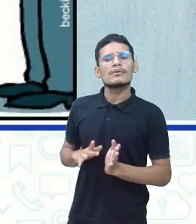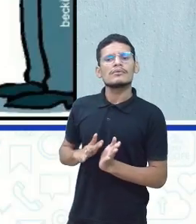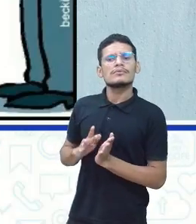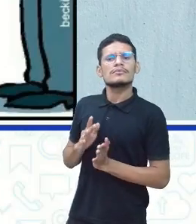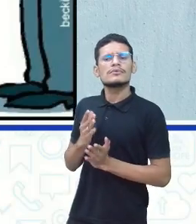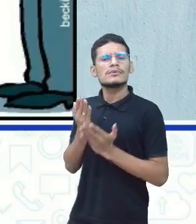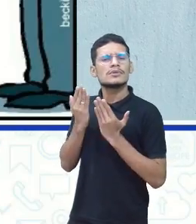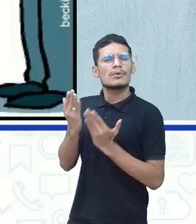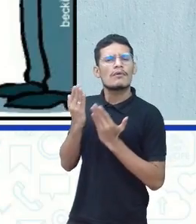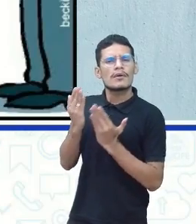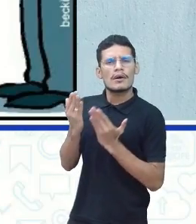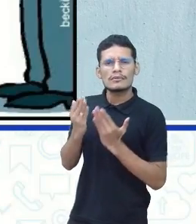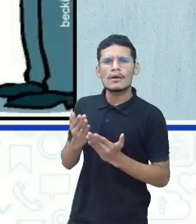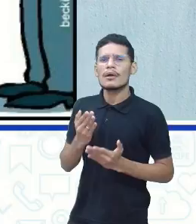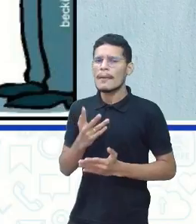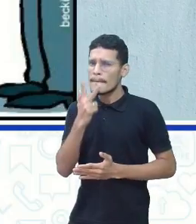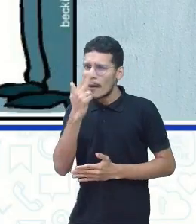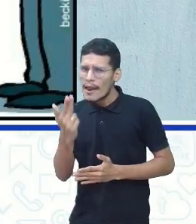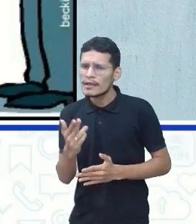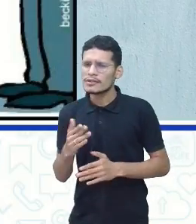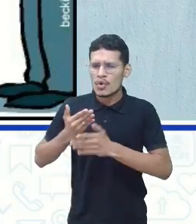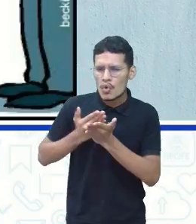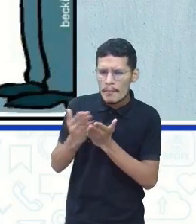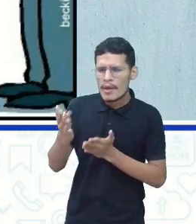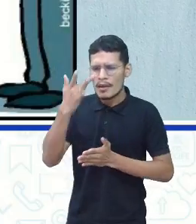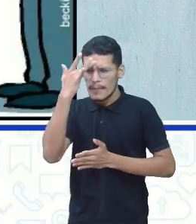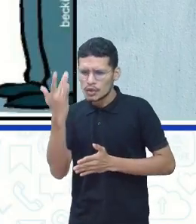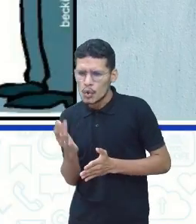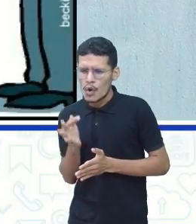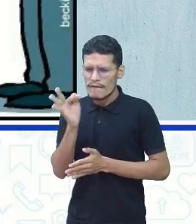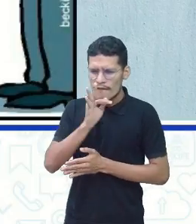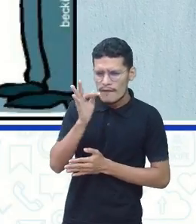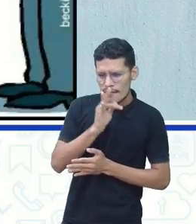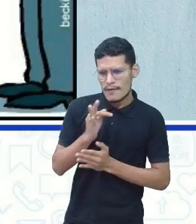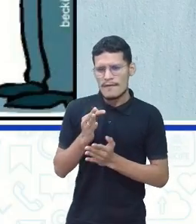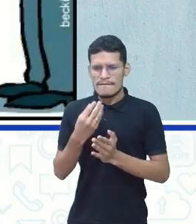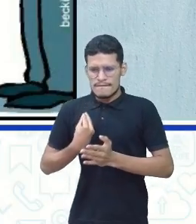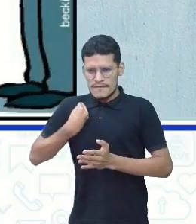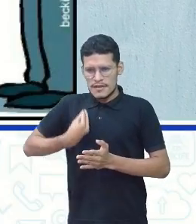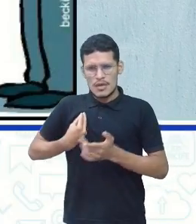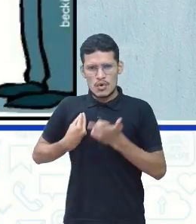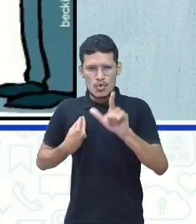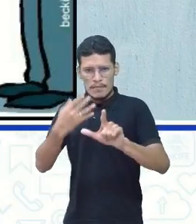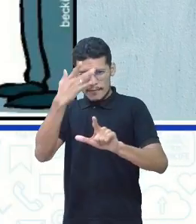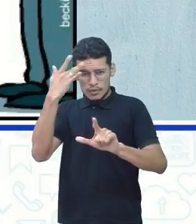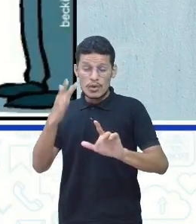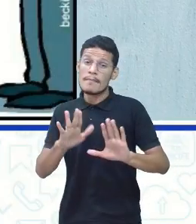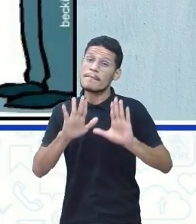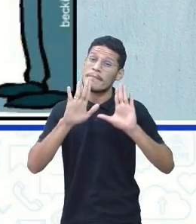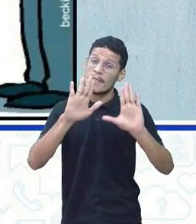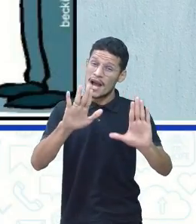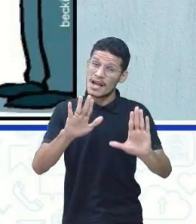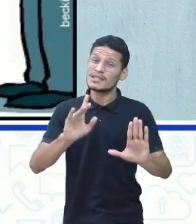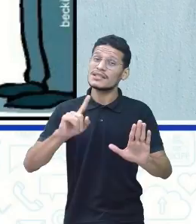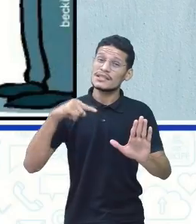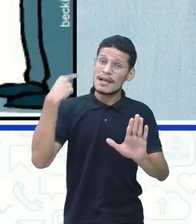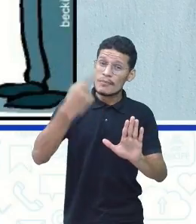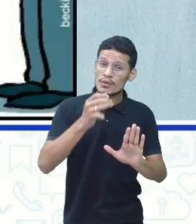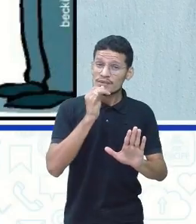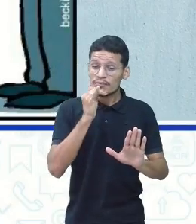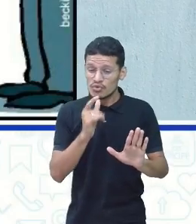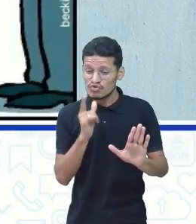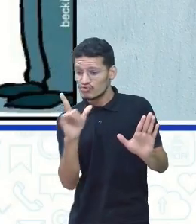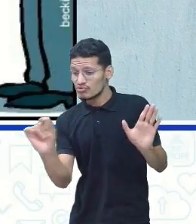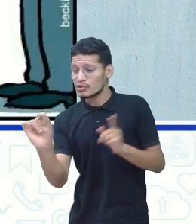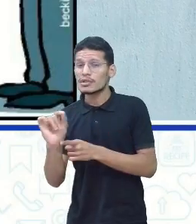Ela parece atrativa no começo, você está ali empolgado, falando da vida de alguém ou de algum fato. Contudo, logo depois que você sai da